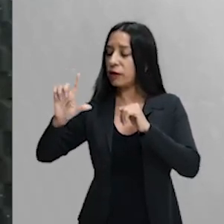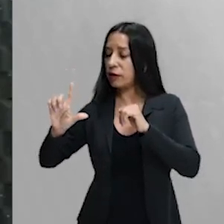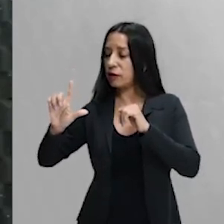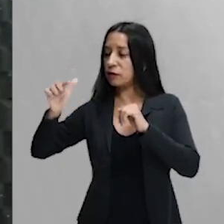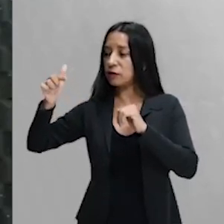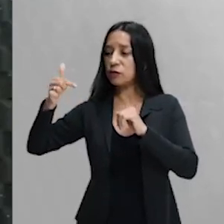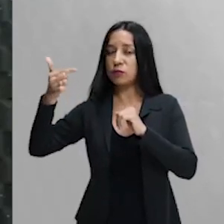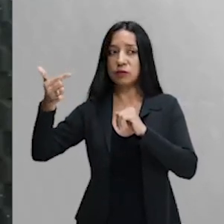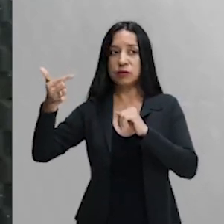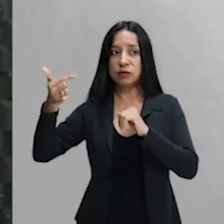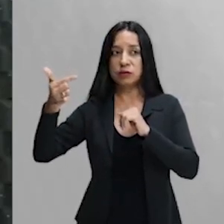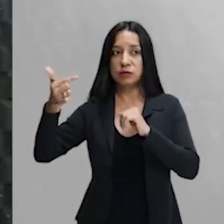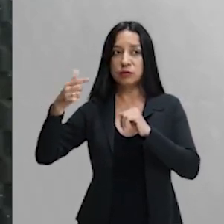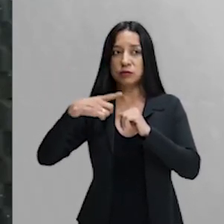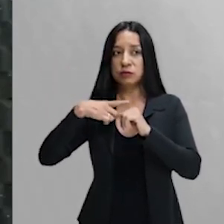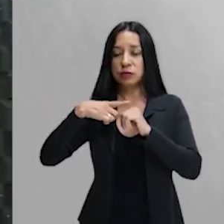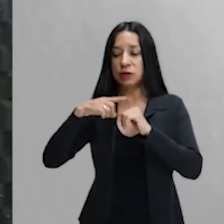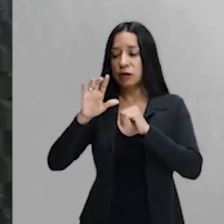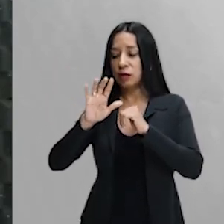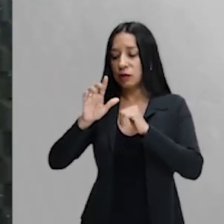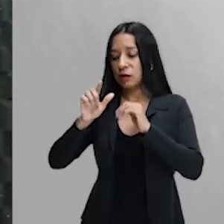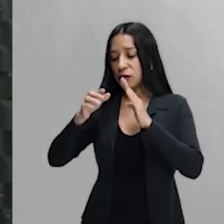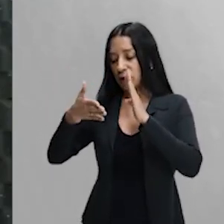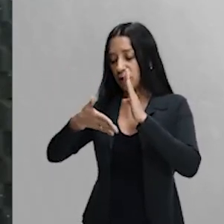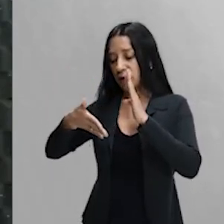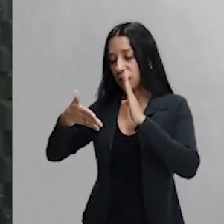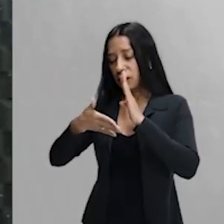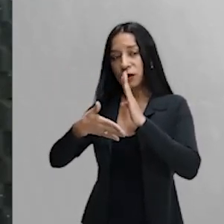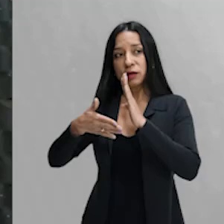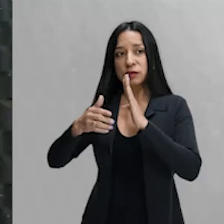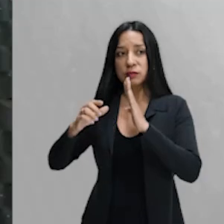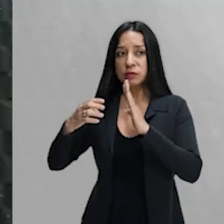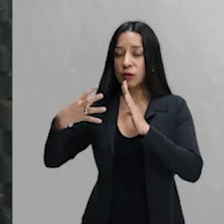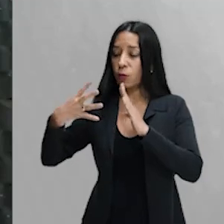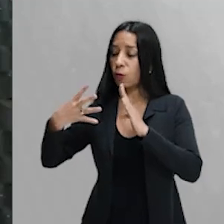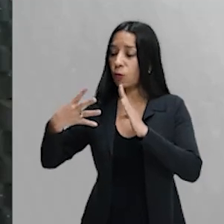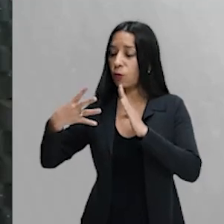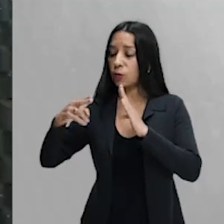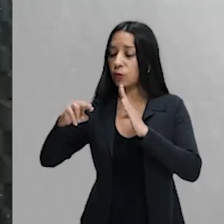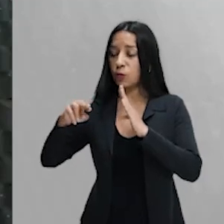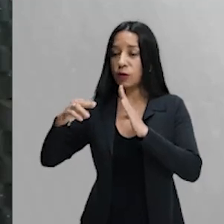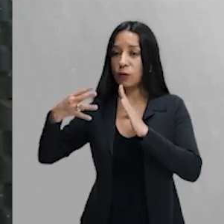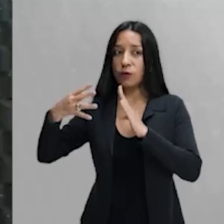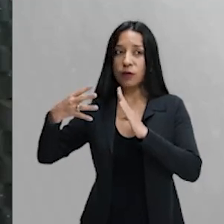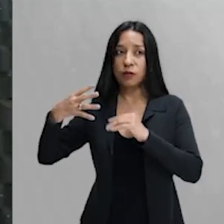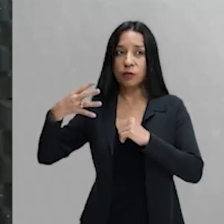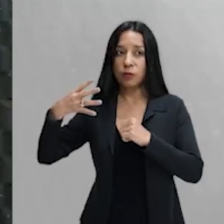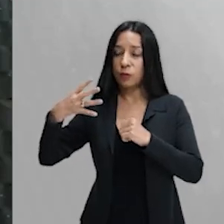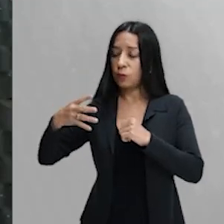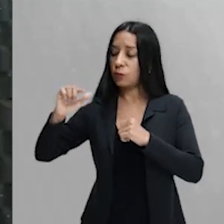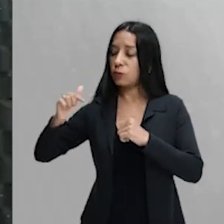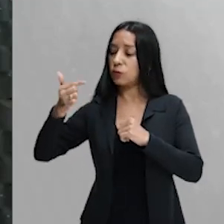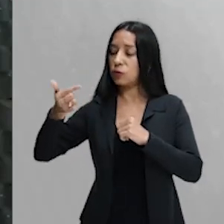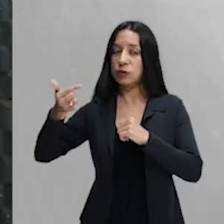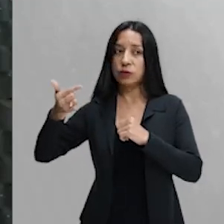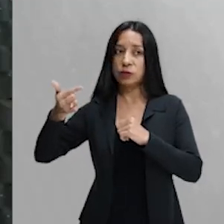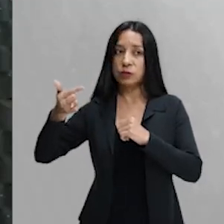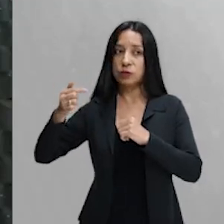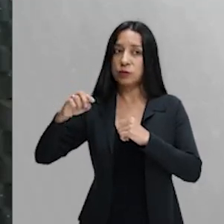Certinho? Então, você vai ter que a área do quadrado vai ser igual a 4 ao quadrado. Você vai ter